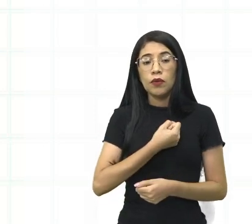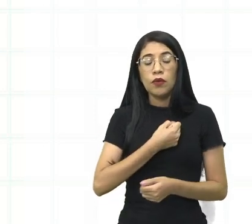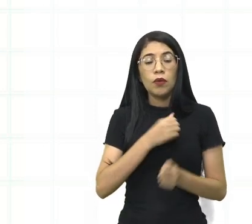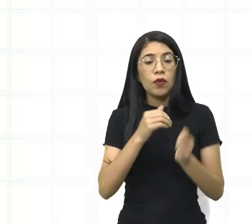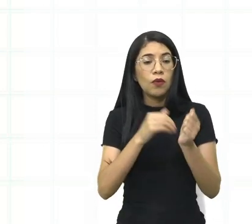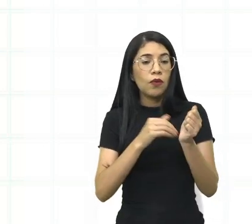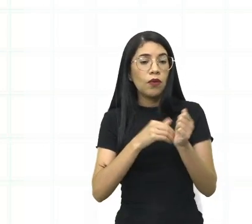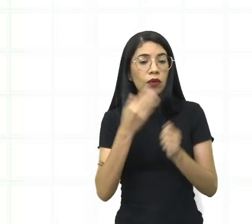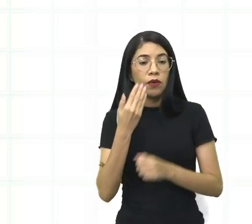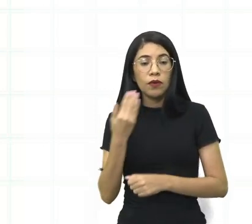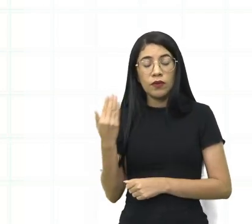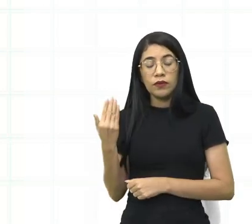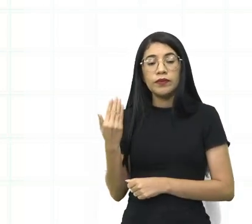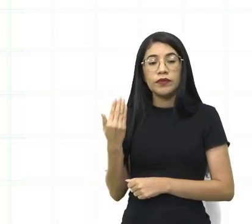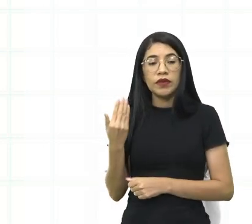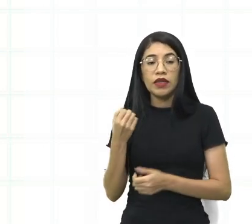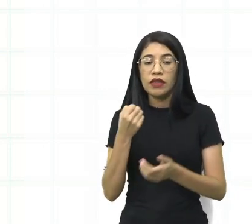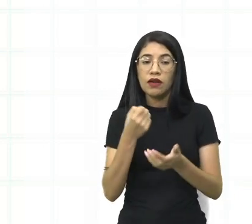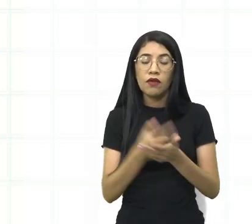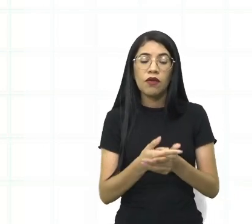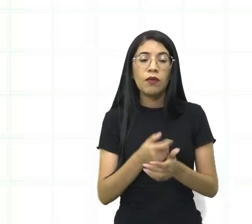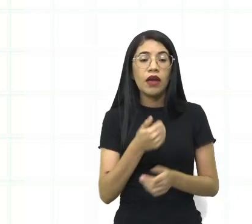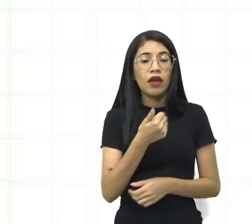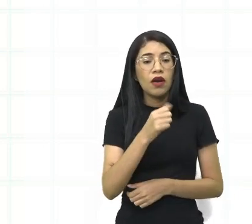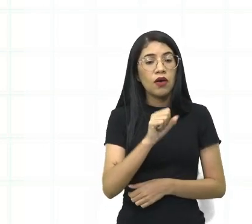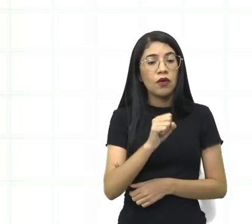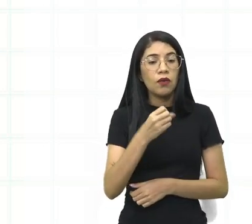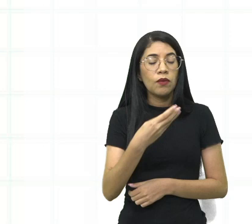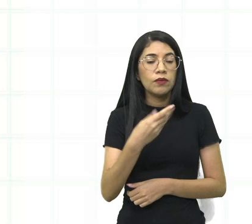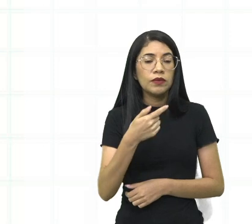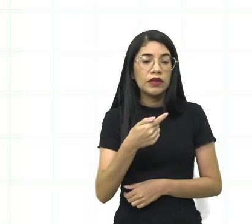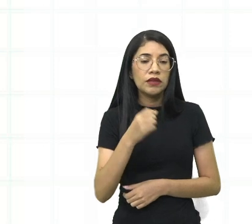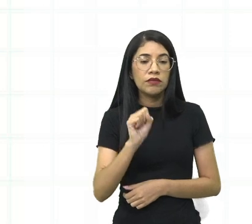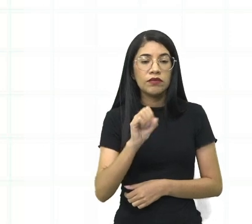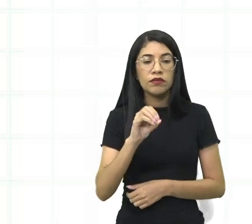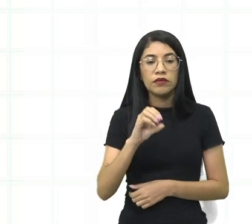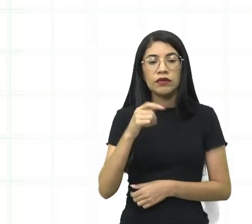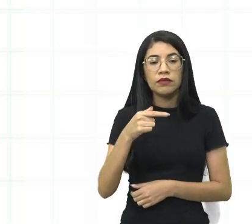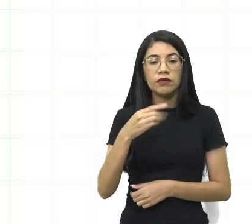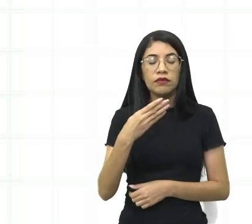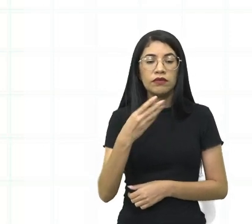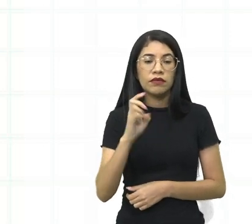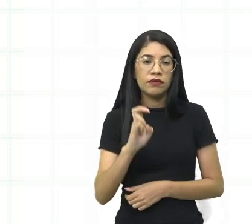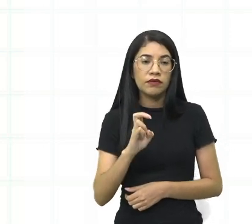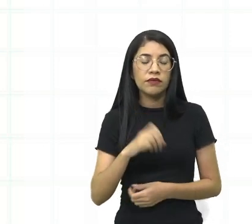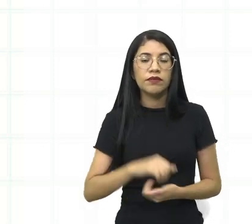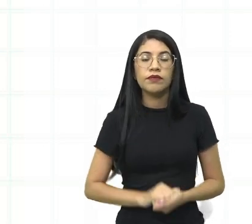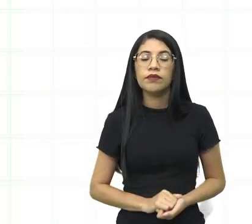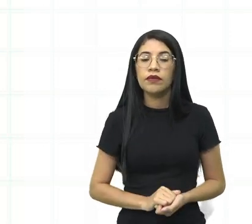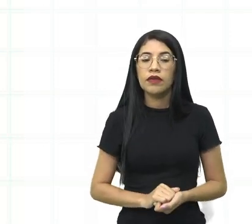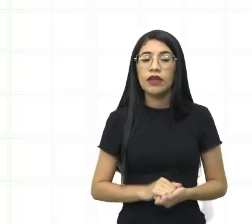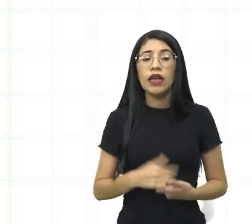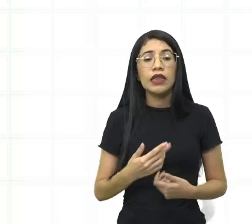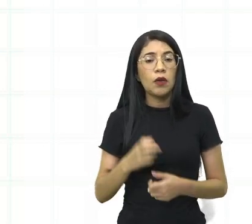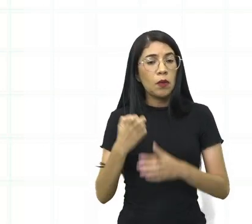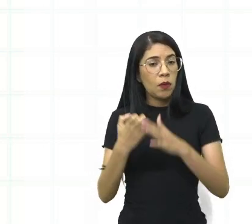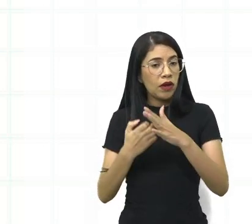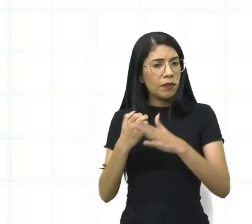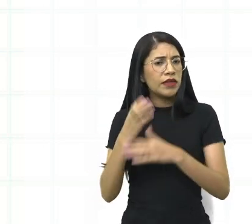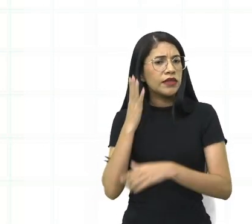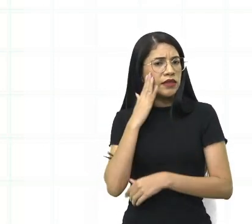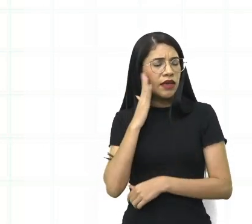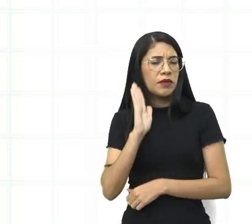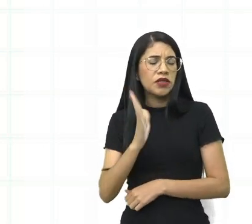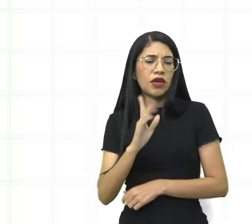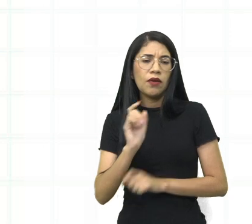né, o que eu estou me referindo, é a compra de 184780 745. Então a empresa já sabe qual é o